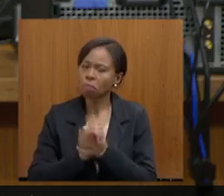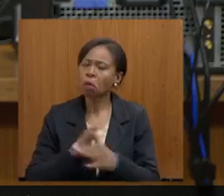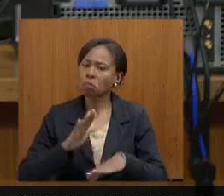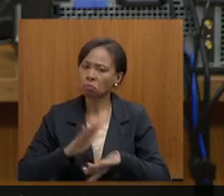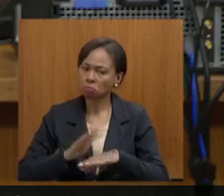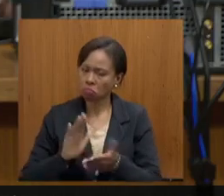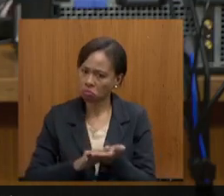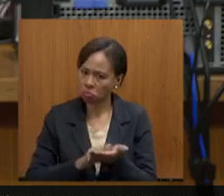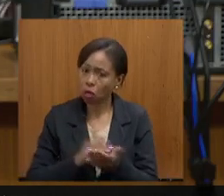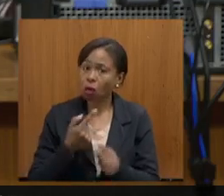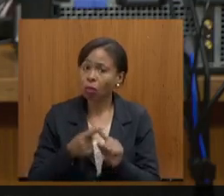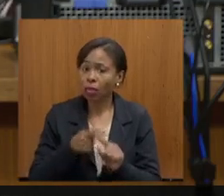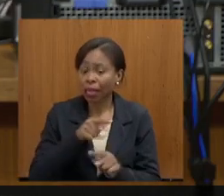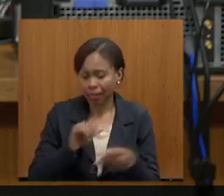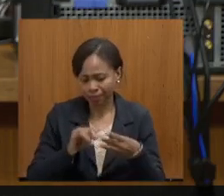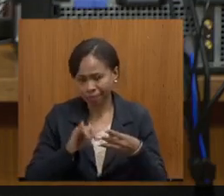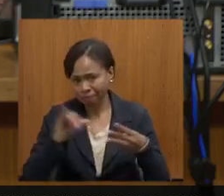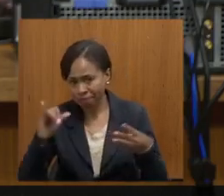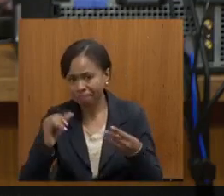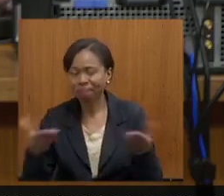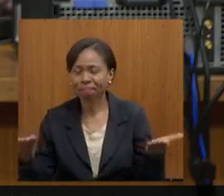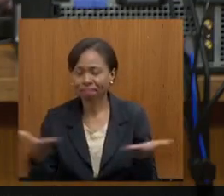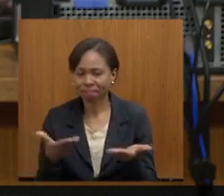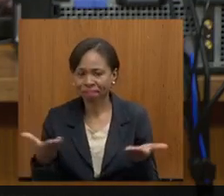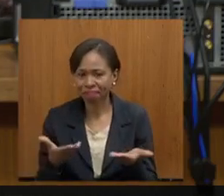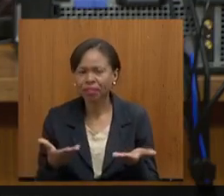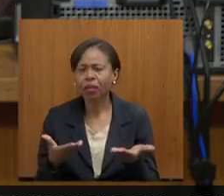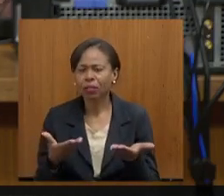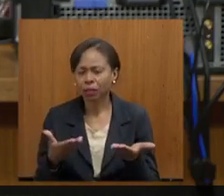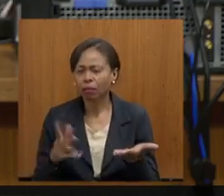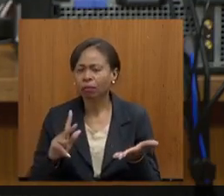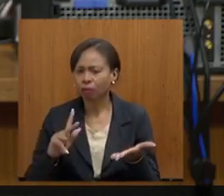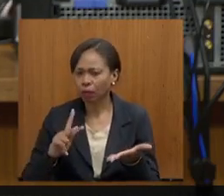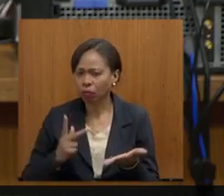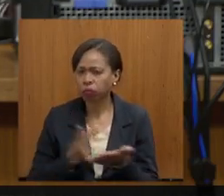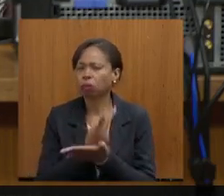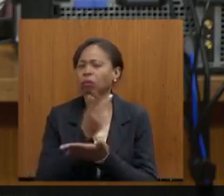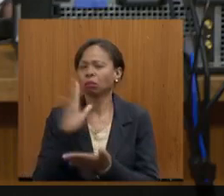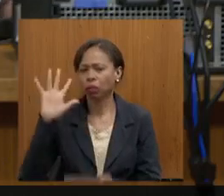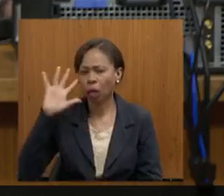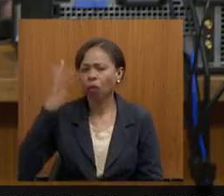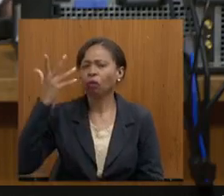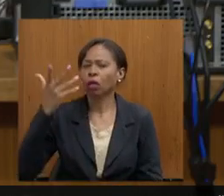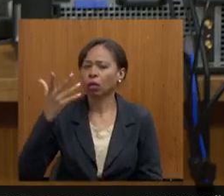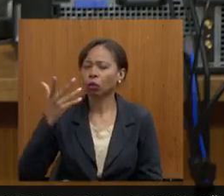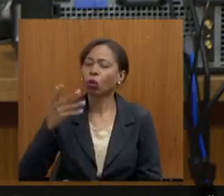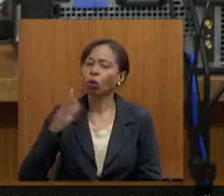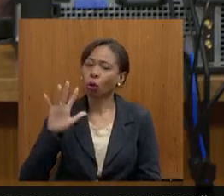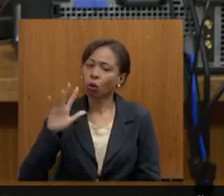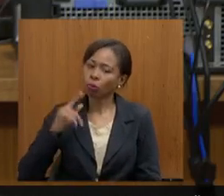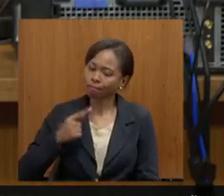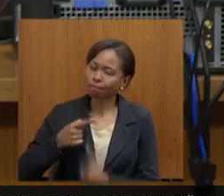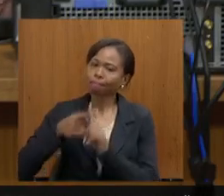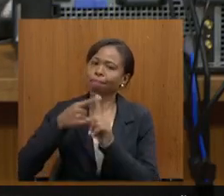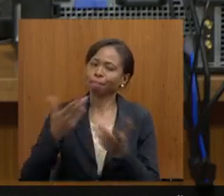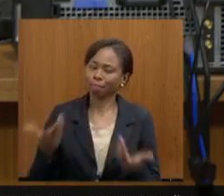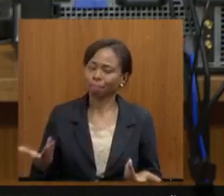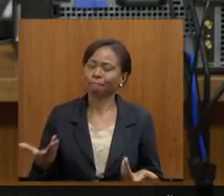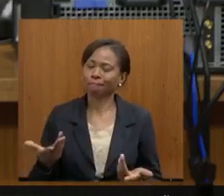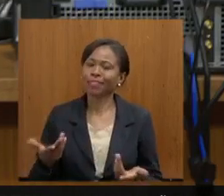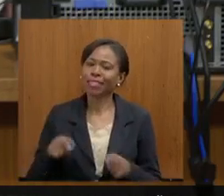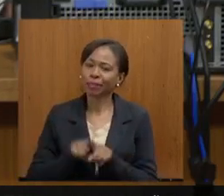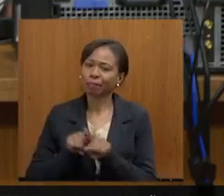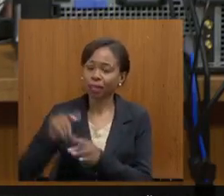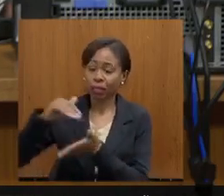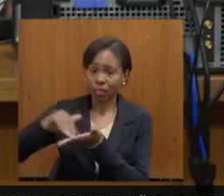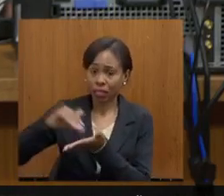a nossa Cemig hoje tem sido as coisas tão chegando mais na ponta e consegue com bastante resultado e também a nossa secretária e